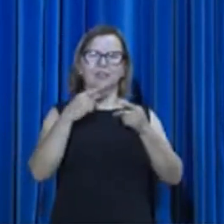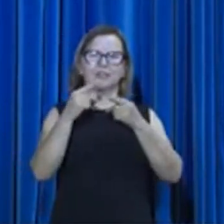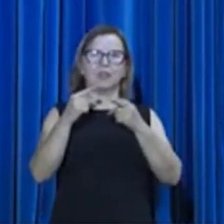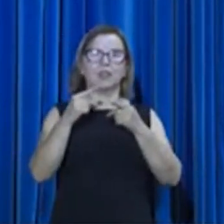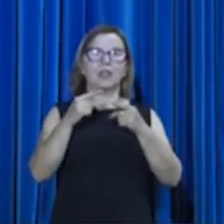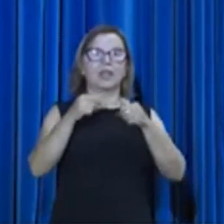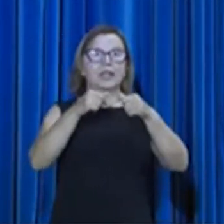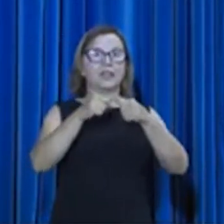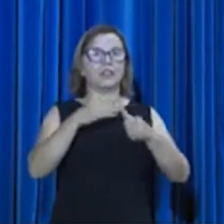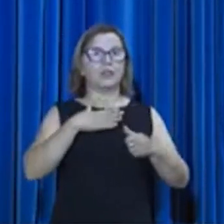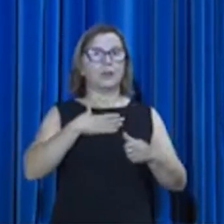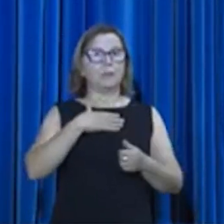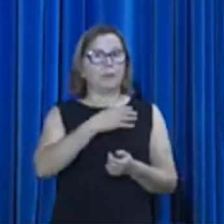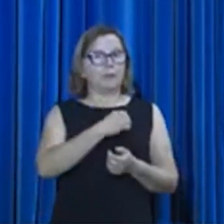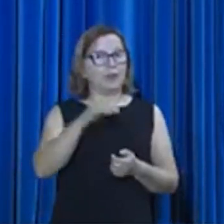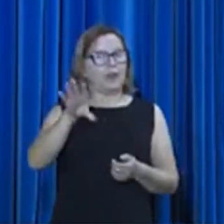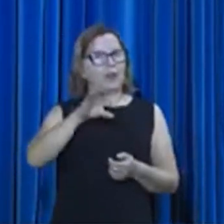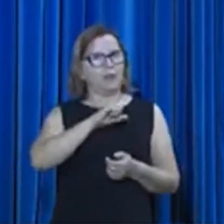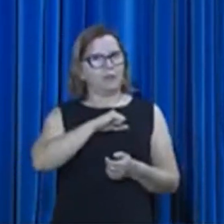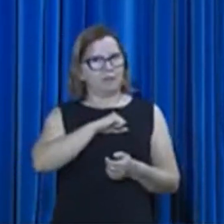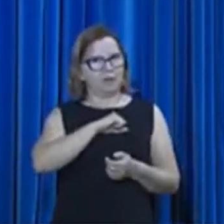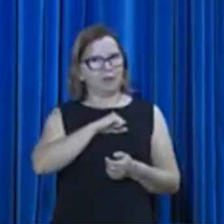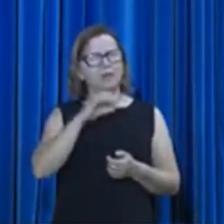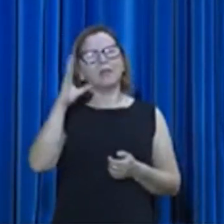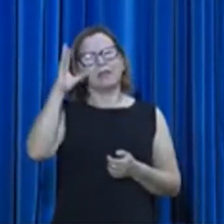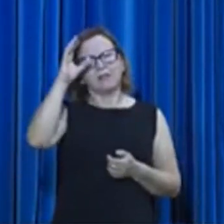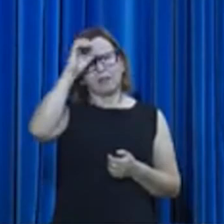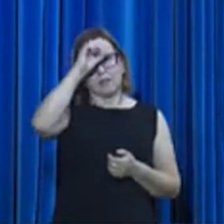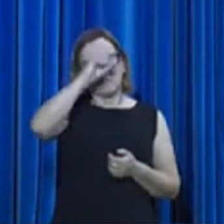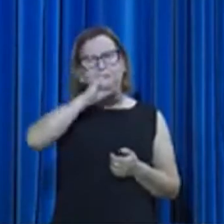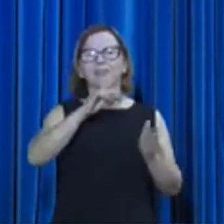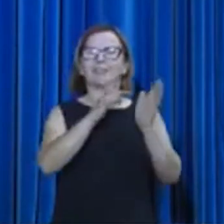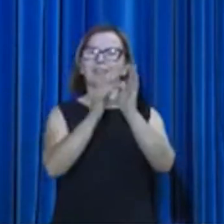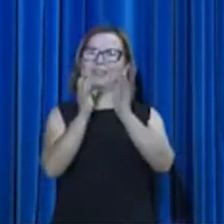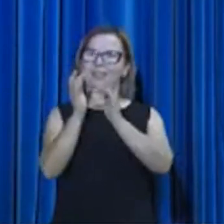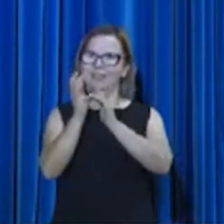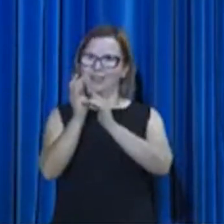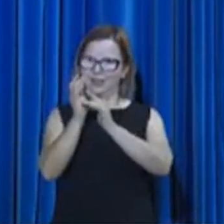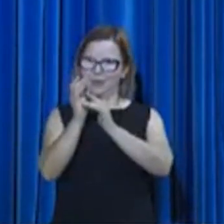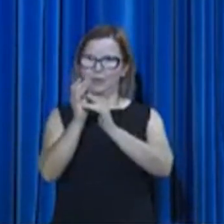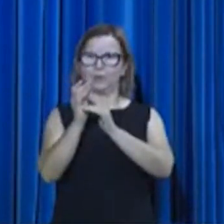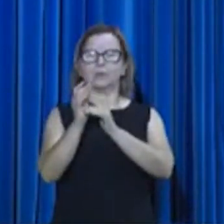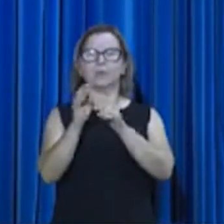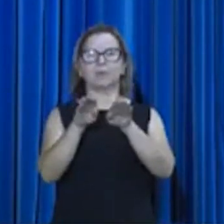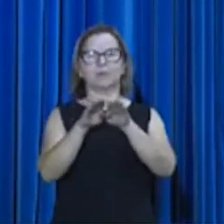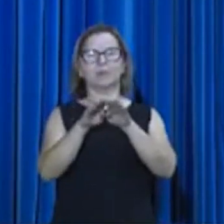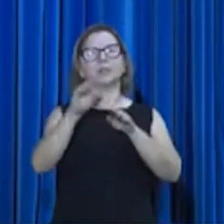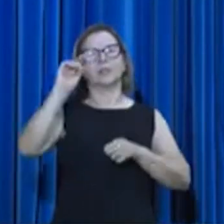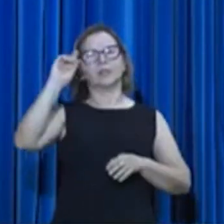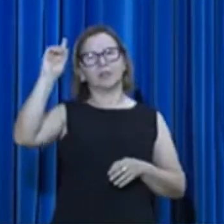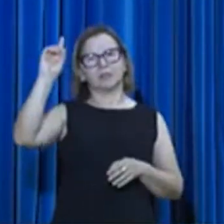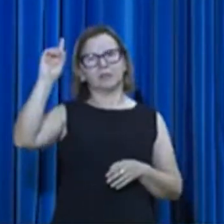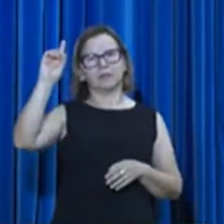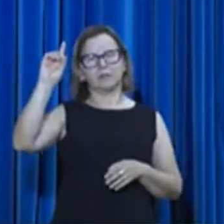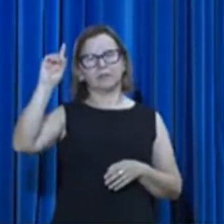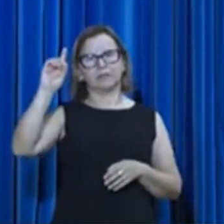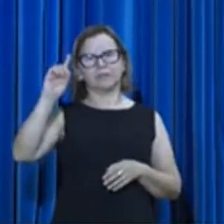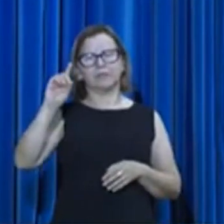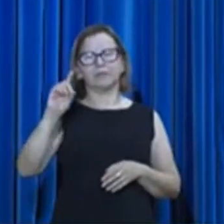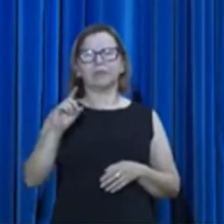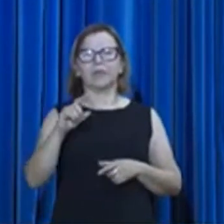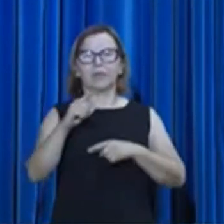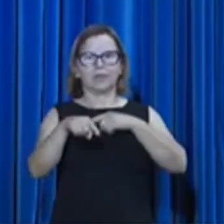Eles compreenderam, até certo ponto, que Jesus era Deus. Apesar de que depois da ressurreição é que